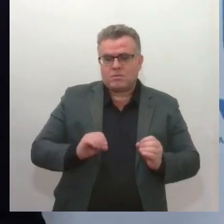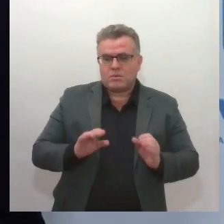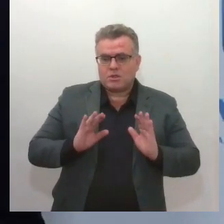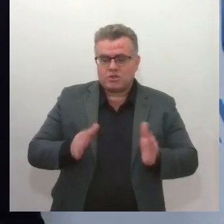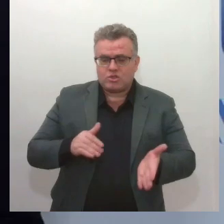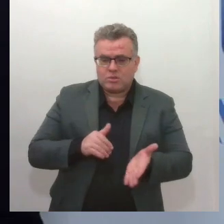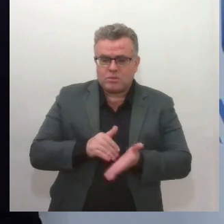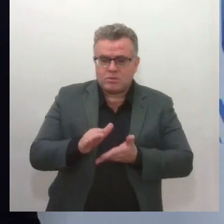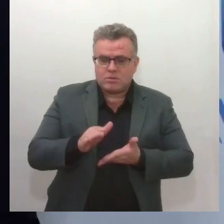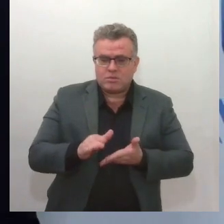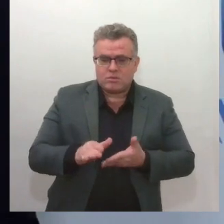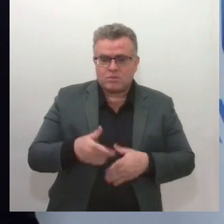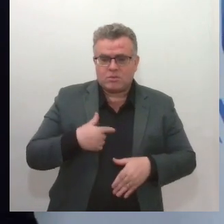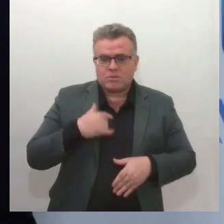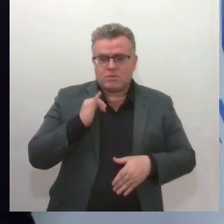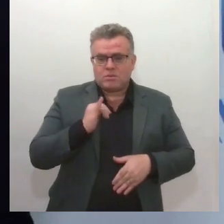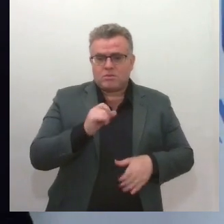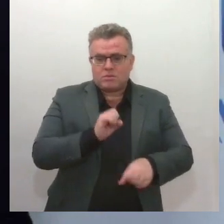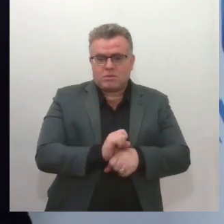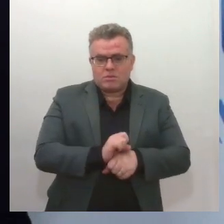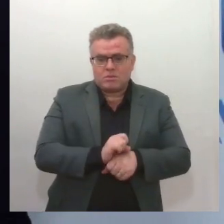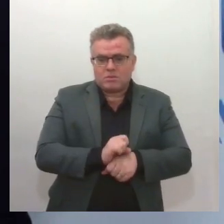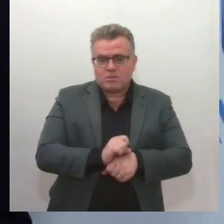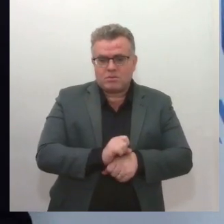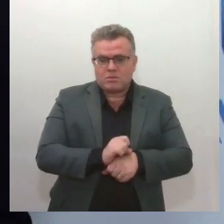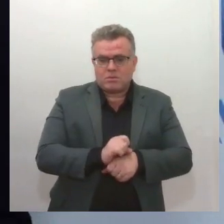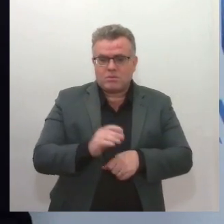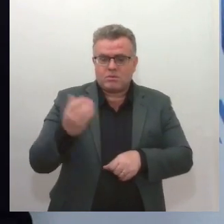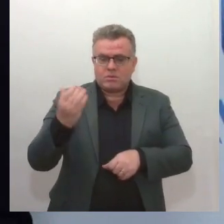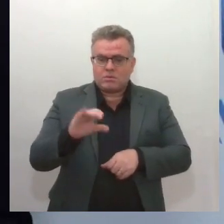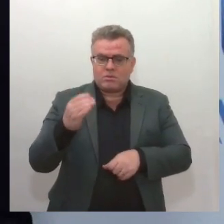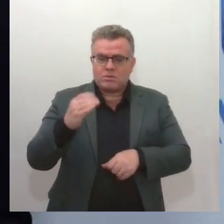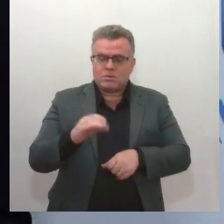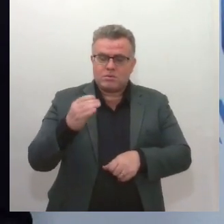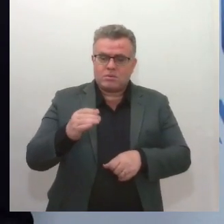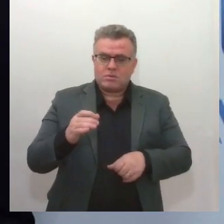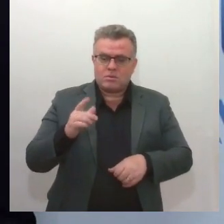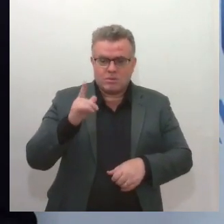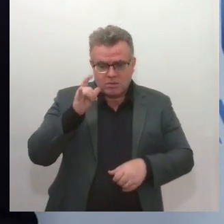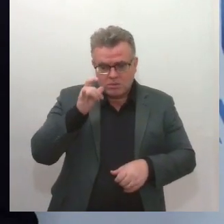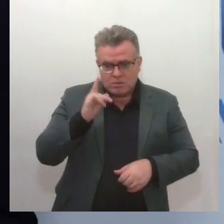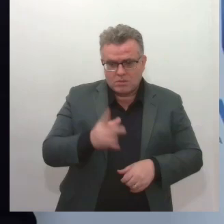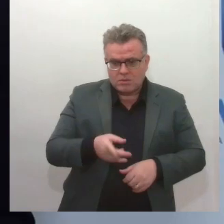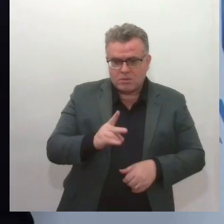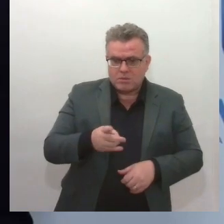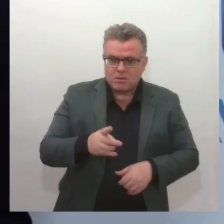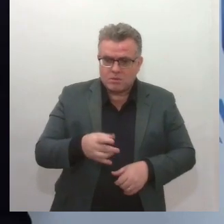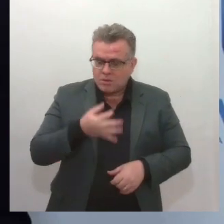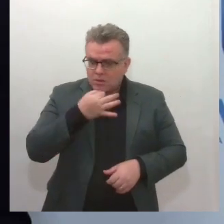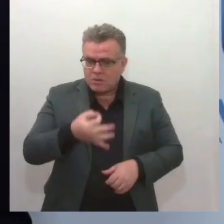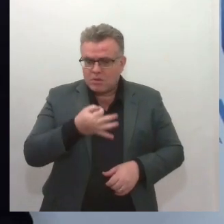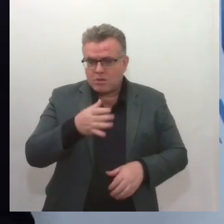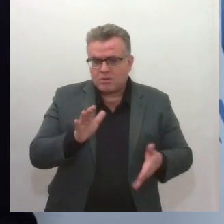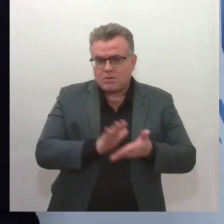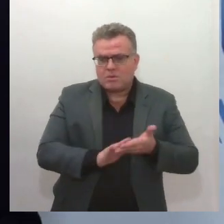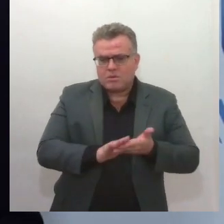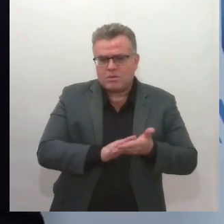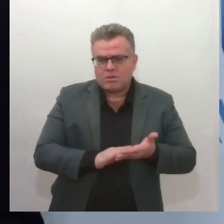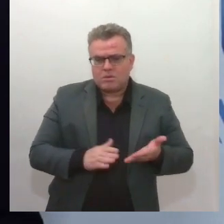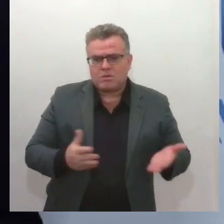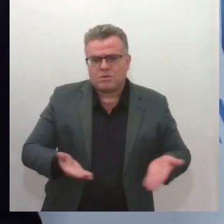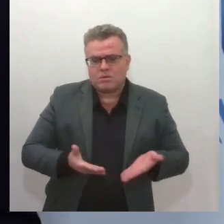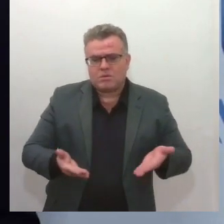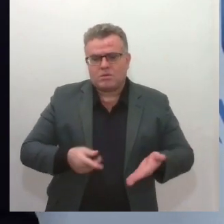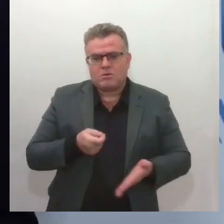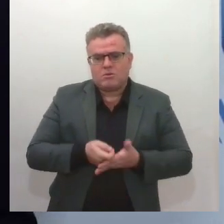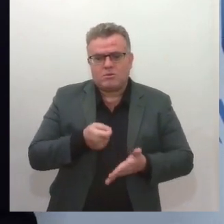parar de postar as coisas no seu Instagram, na sua rede social. Ou seja, então você não pode ter opinião. Que tempo é esse? É coronelismo? Voltamos ao tempo dos coronéis.